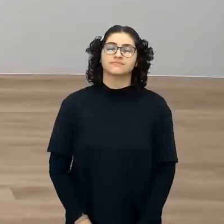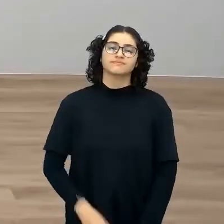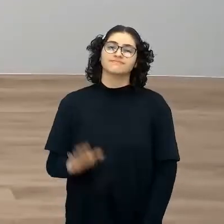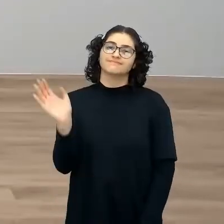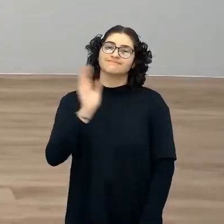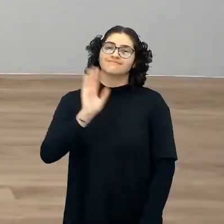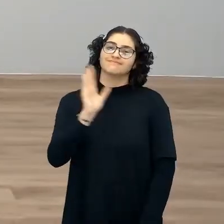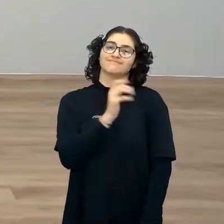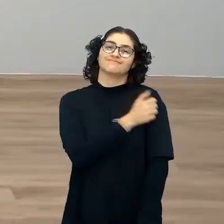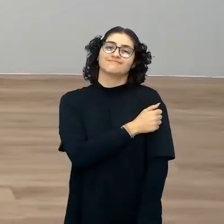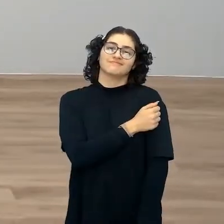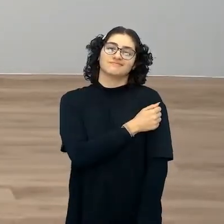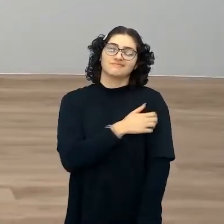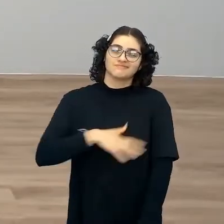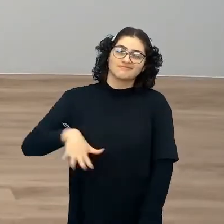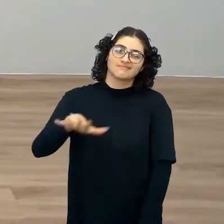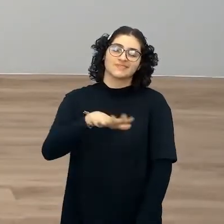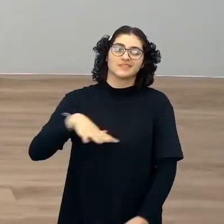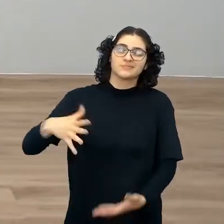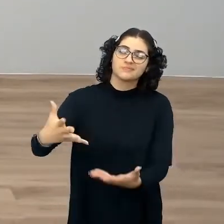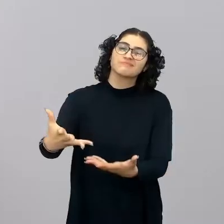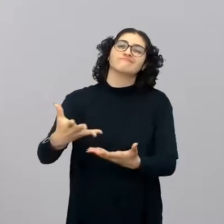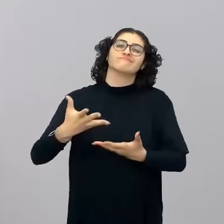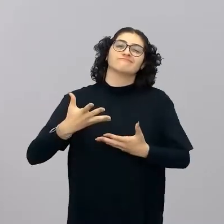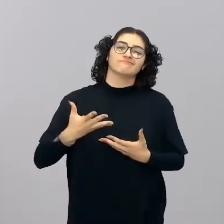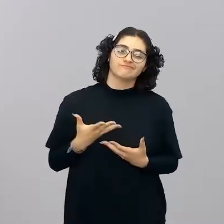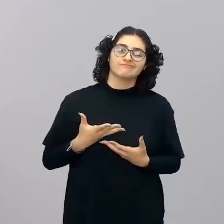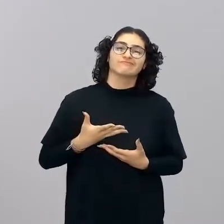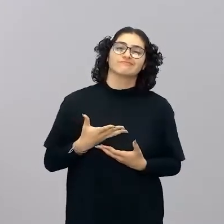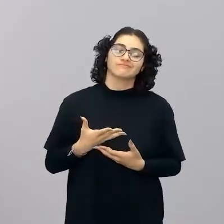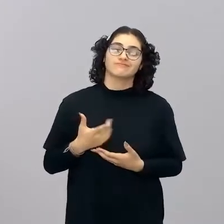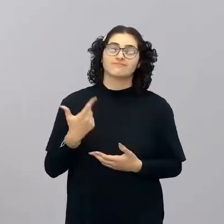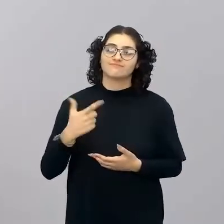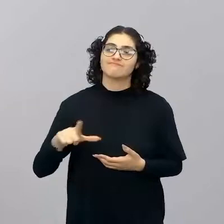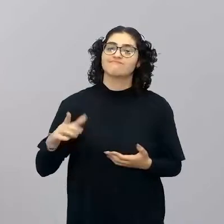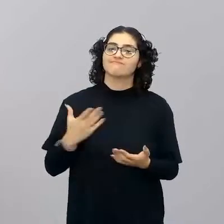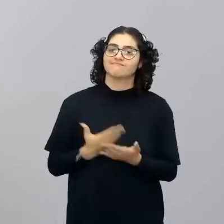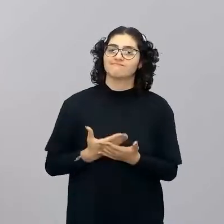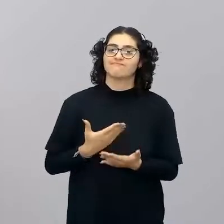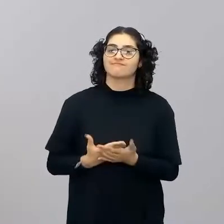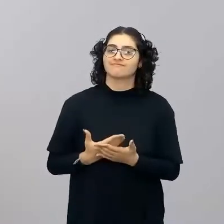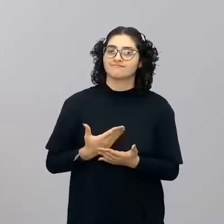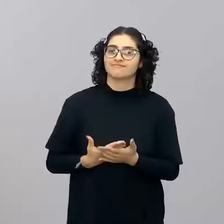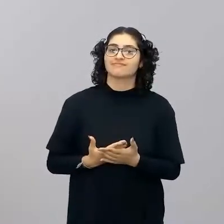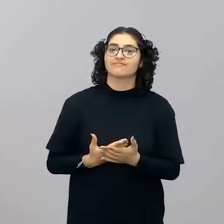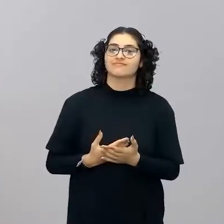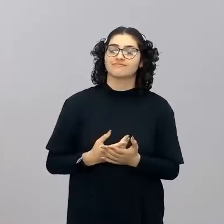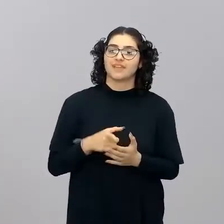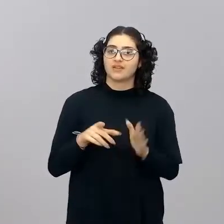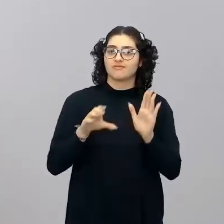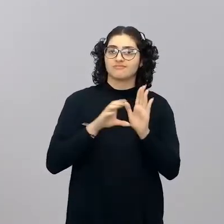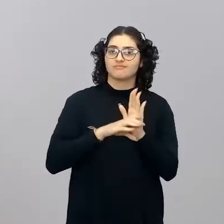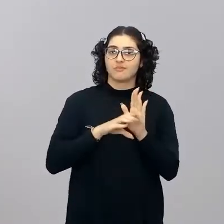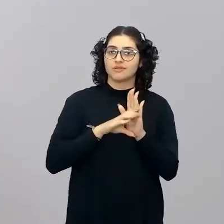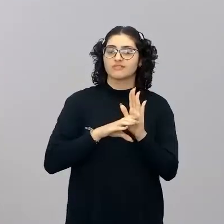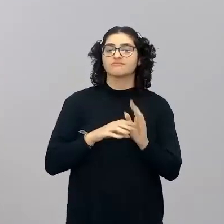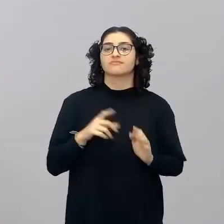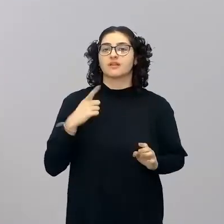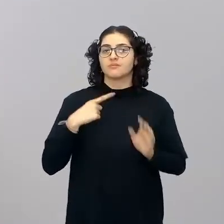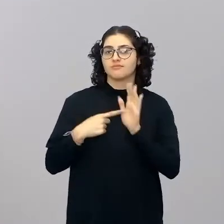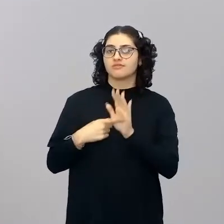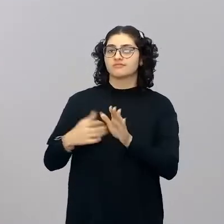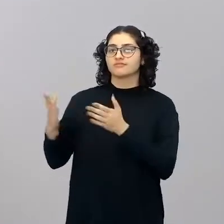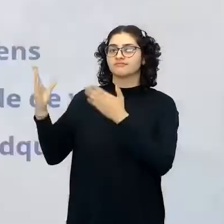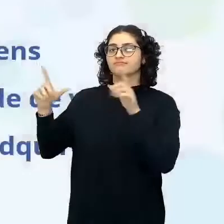Olá, alunos! Olá, estudantes! Sejam todos muito bem-vindos a mais uma aula do nosso componente que está aparecendo aí na tela